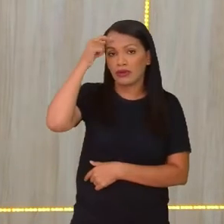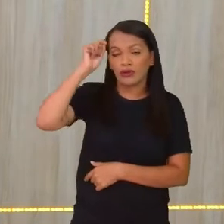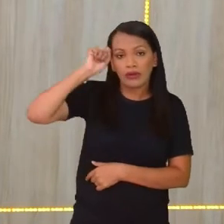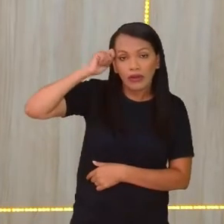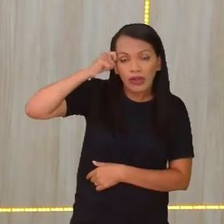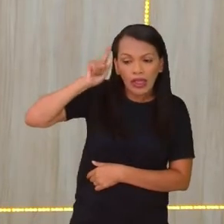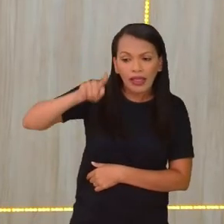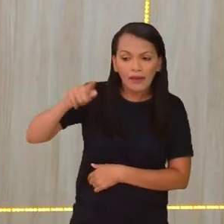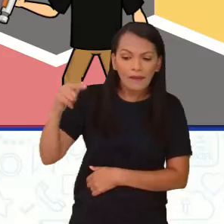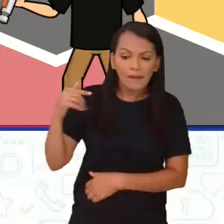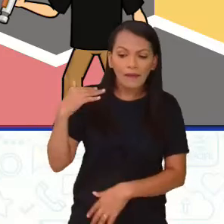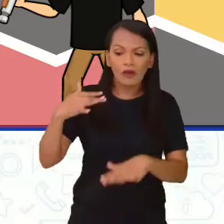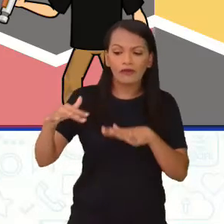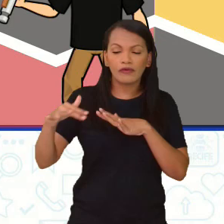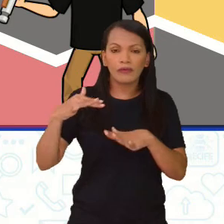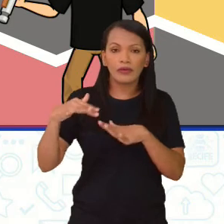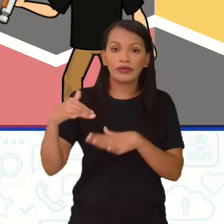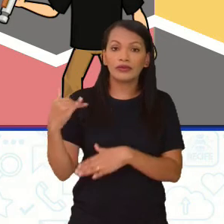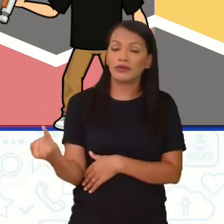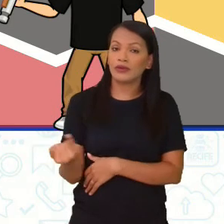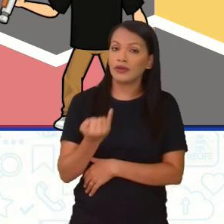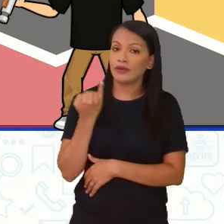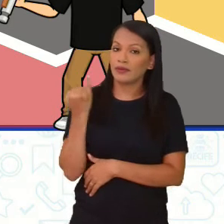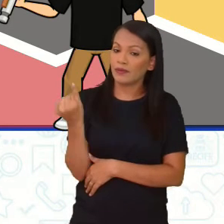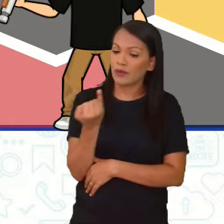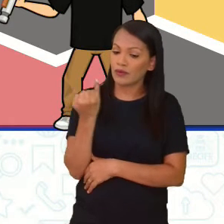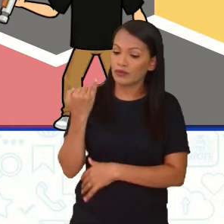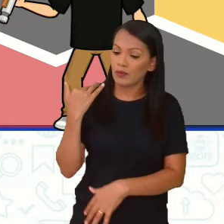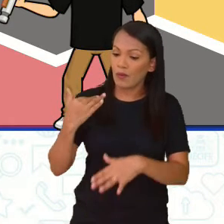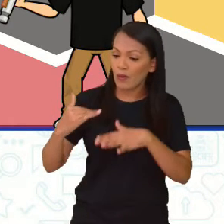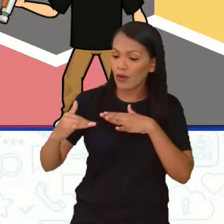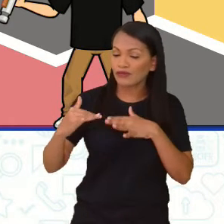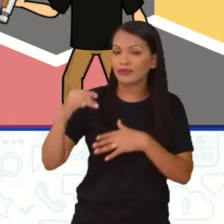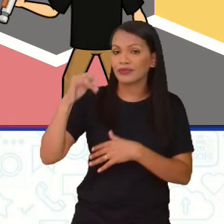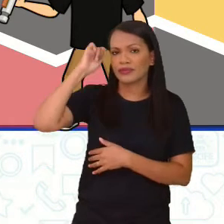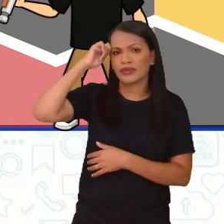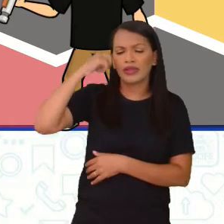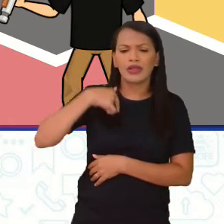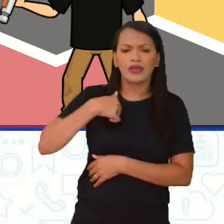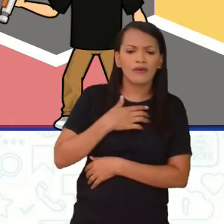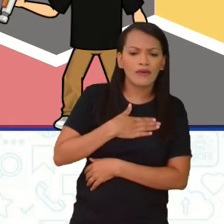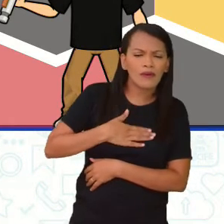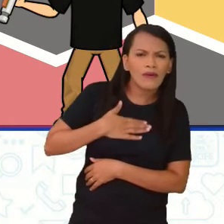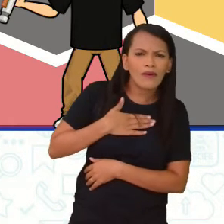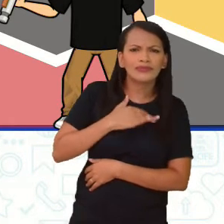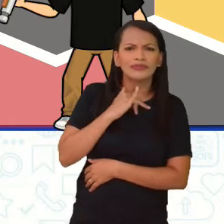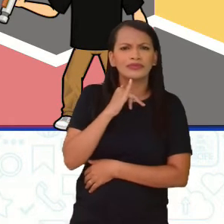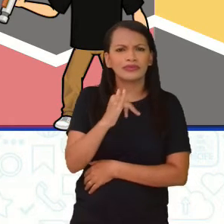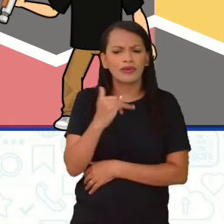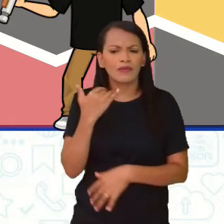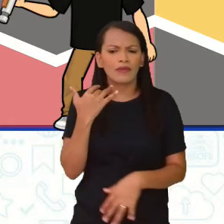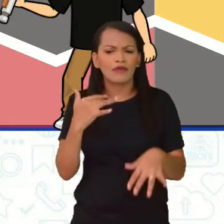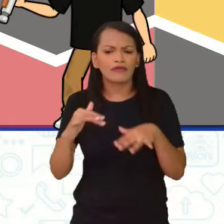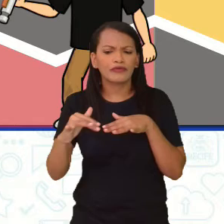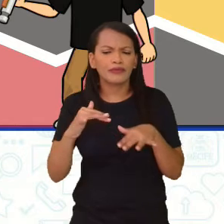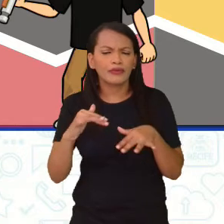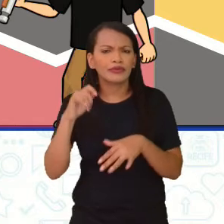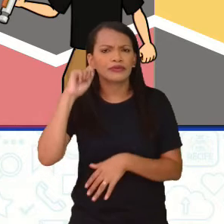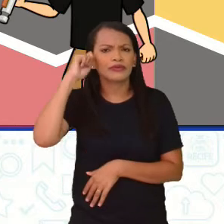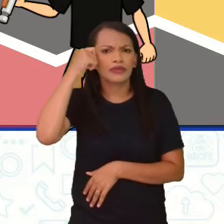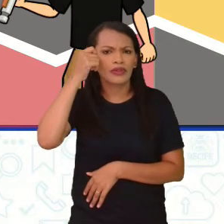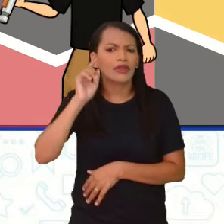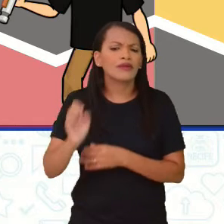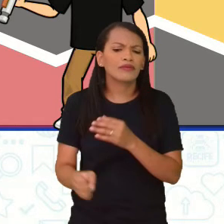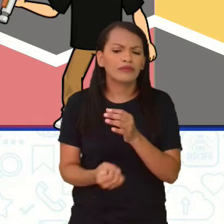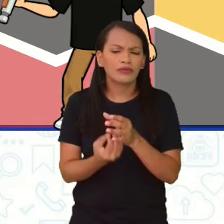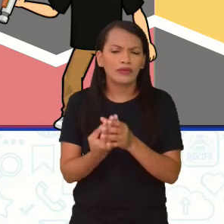é um movimento, né, muito importante. O movimento negro, eu gosto de dizer que o movimento negro ele surgiu já com a